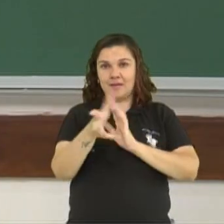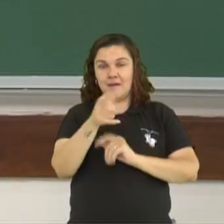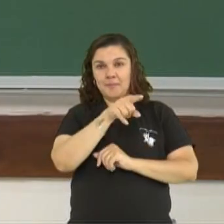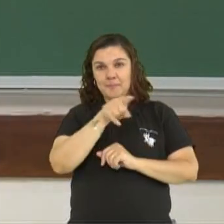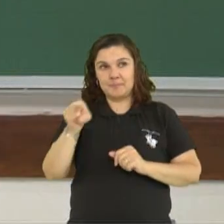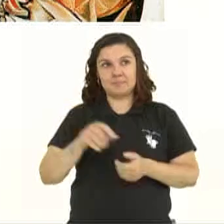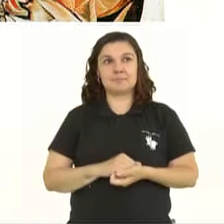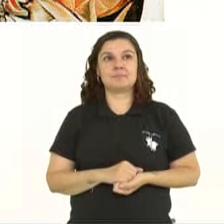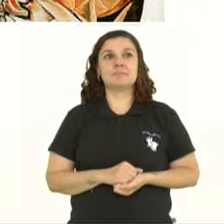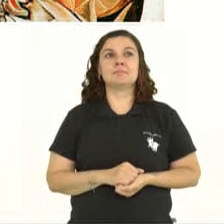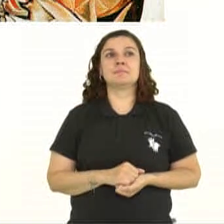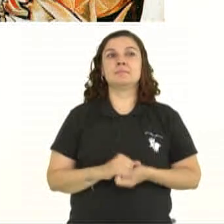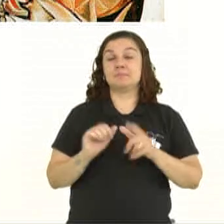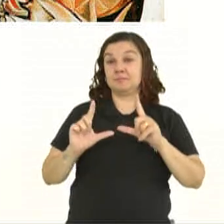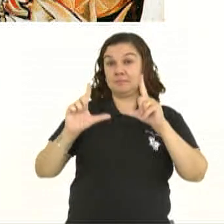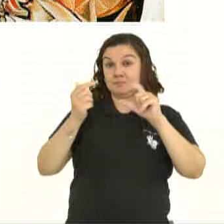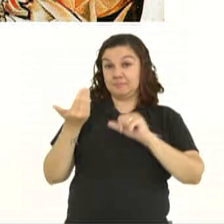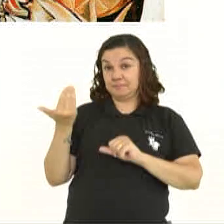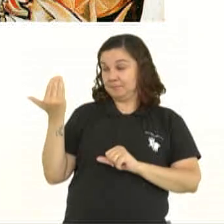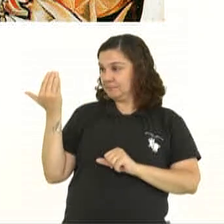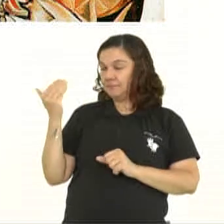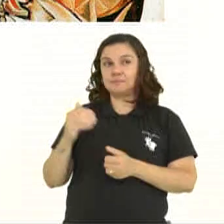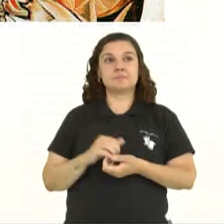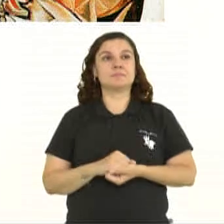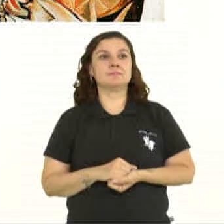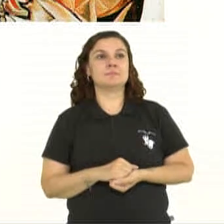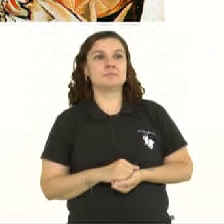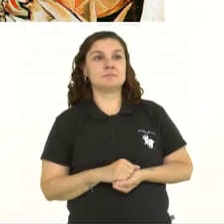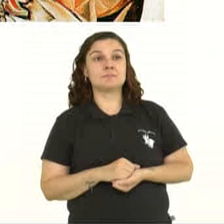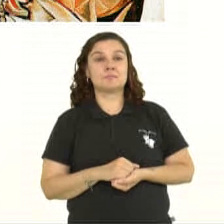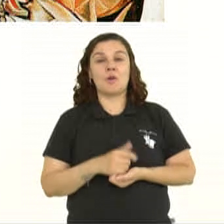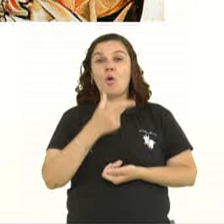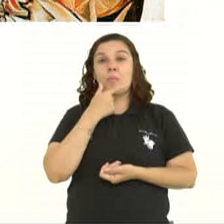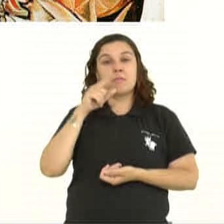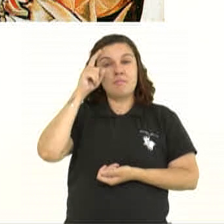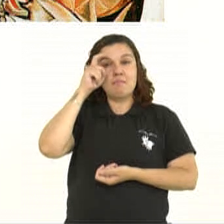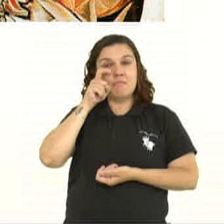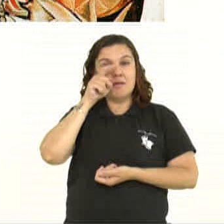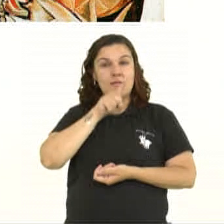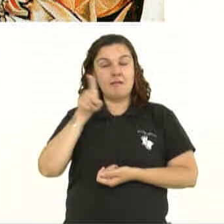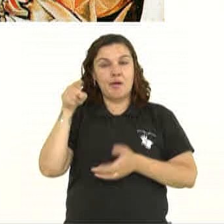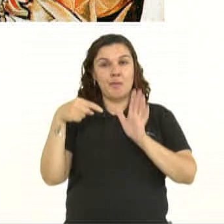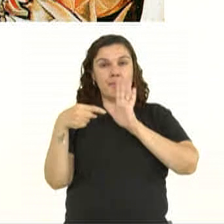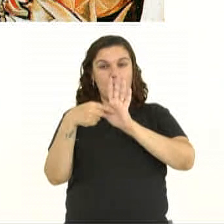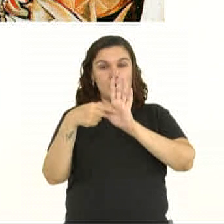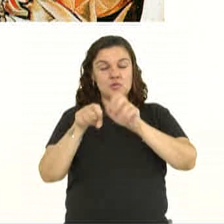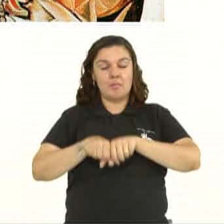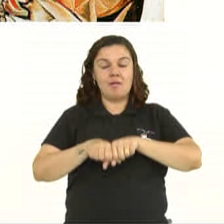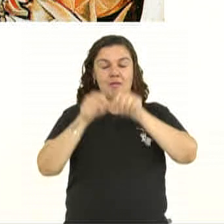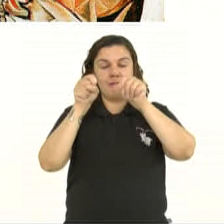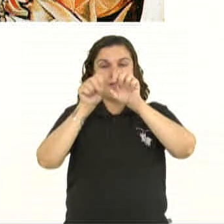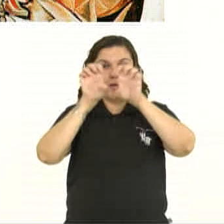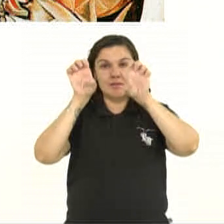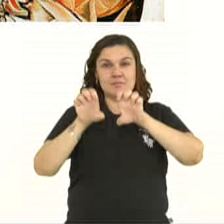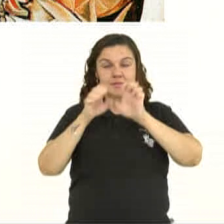para vocês. O quadro Le de Moisés Levignon, de 1907, de Pablo Picasso, representa o rompimento com a estética clássica